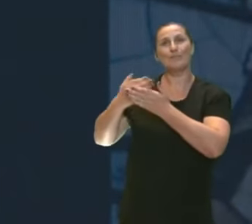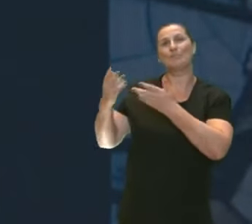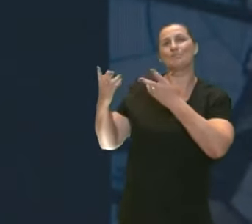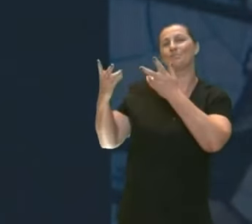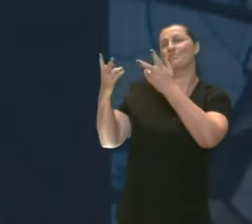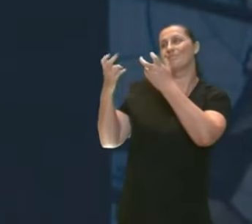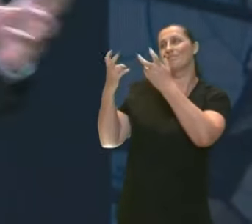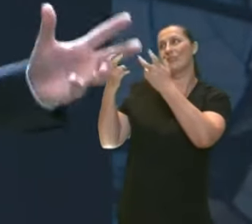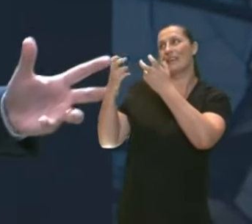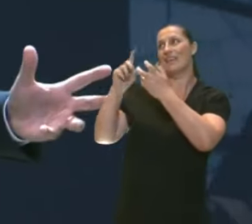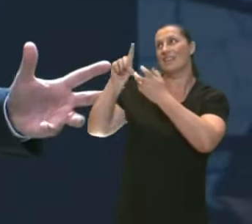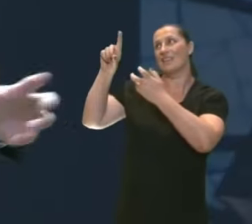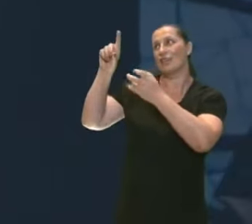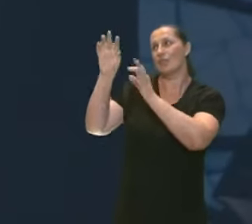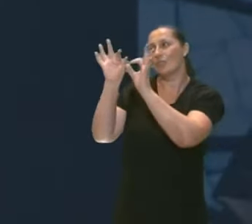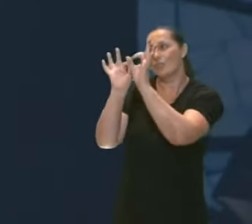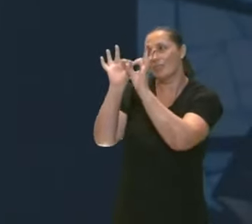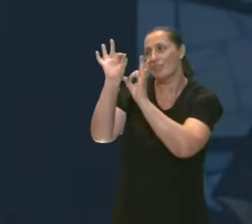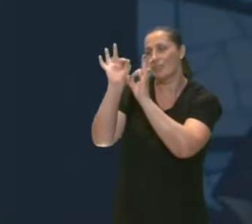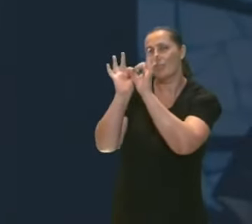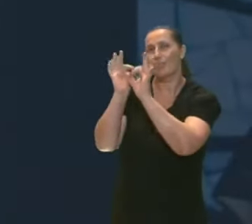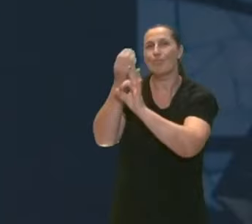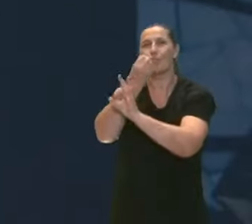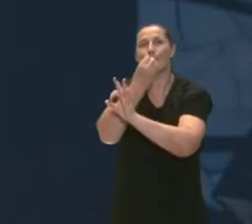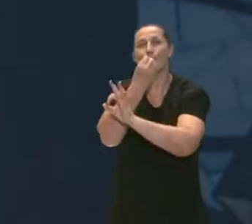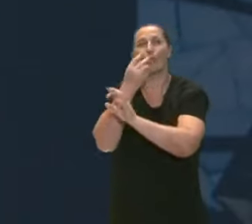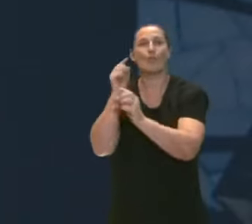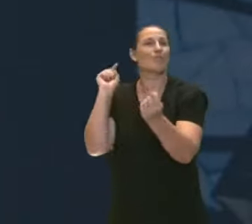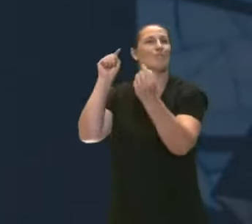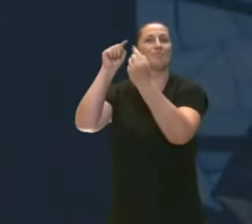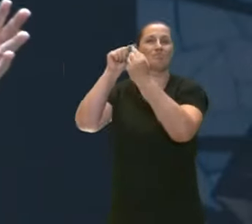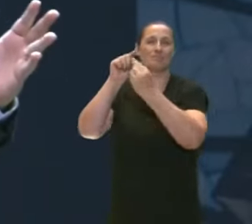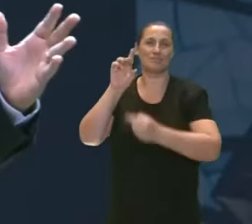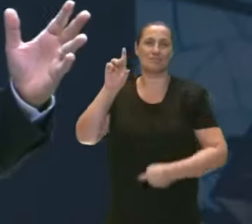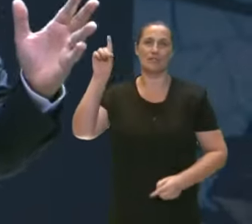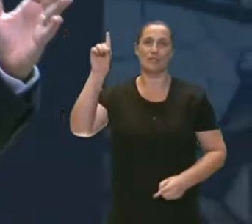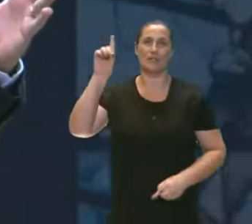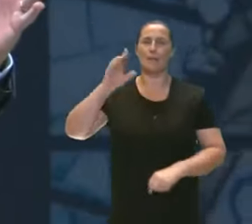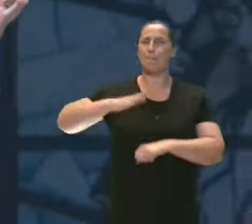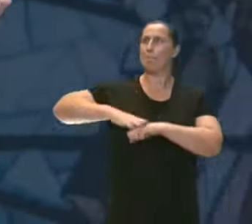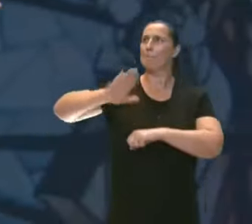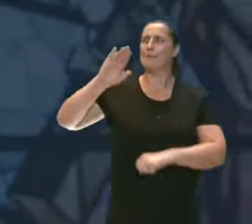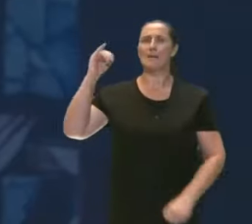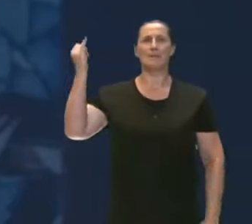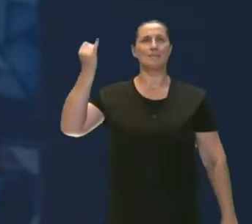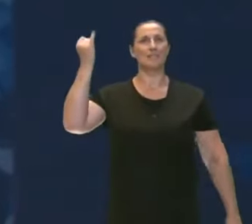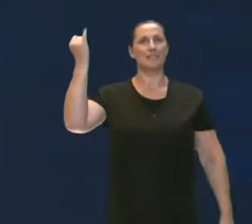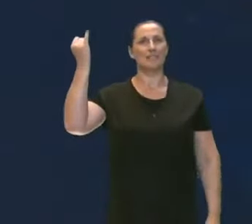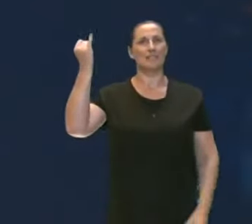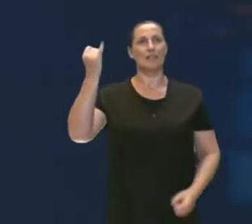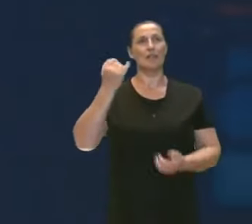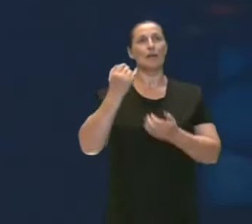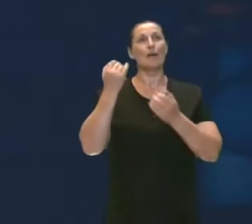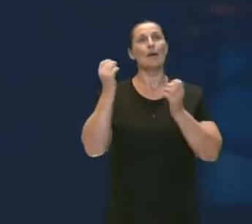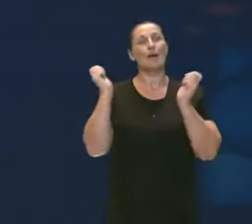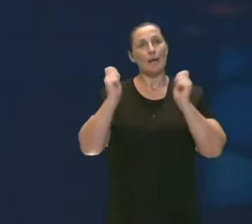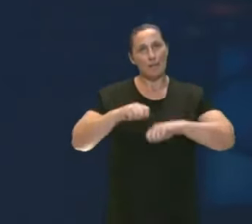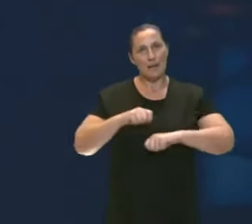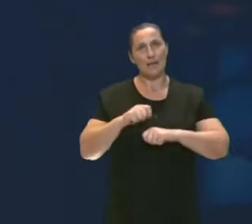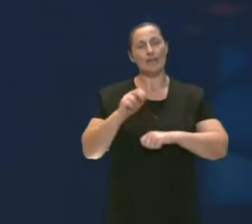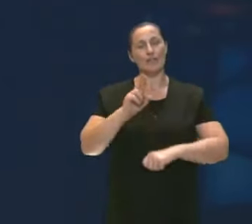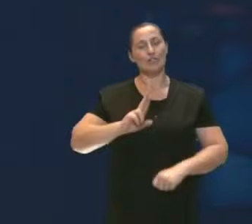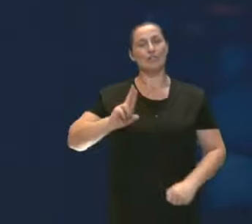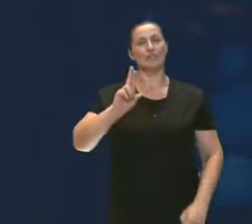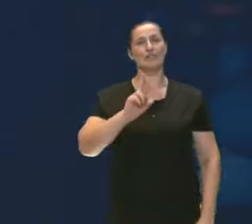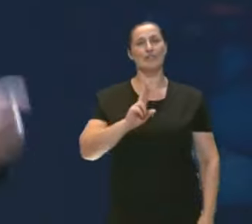Deus, maior do que eu e você, que é capaz de usar as circunstâncias difíceis da nossa vida, as